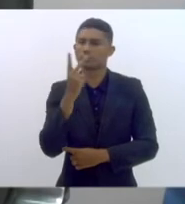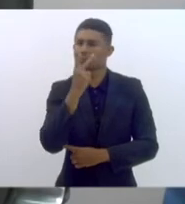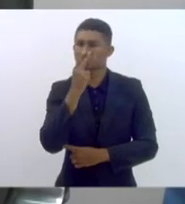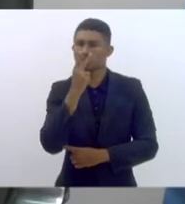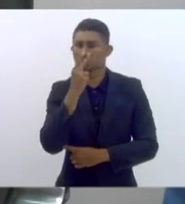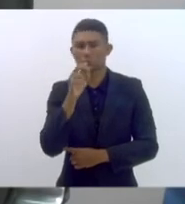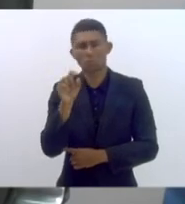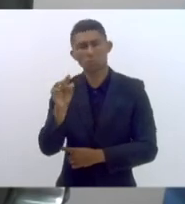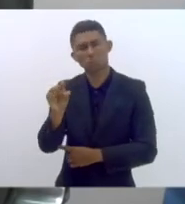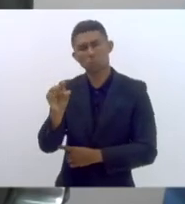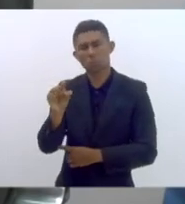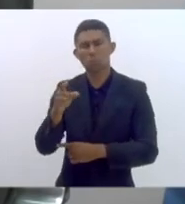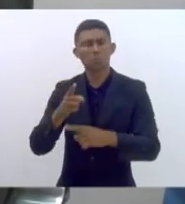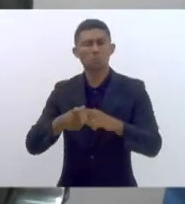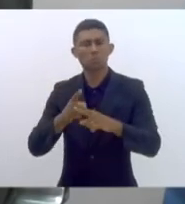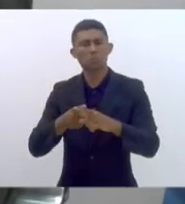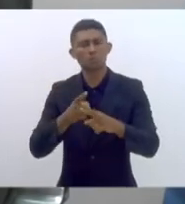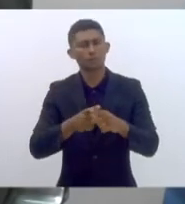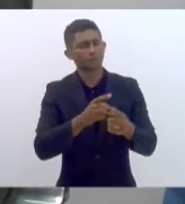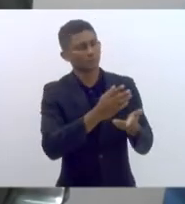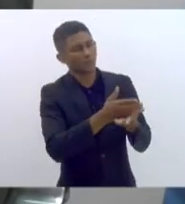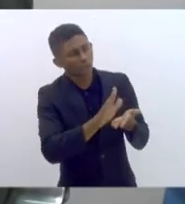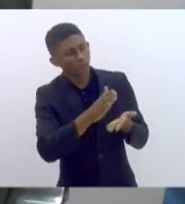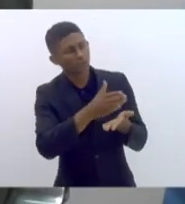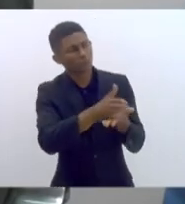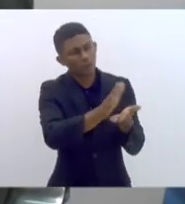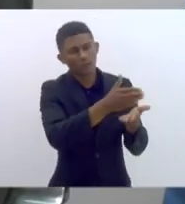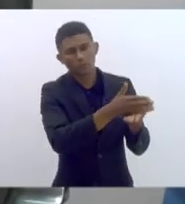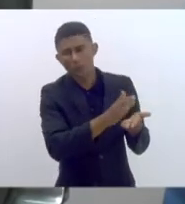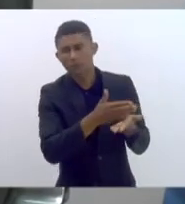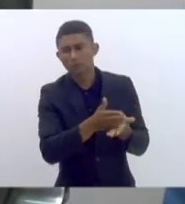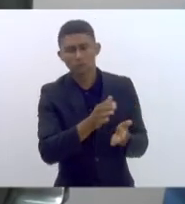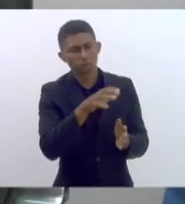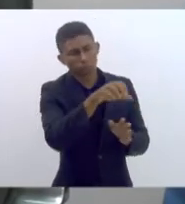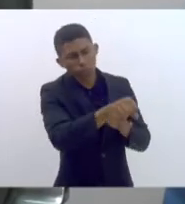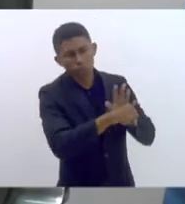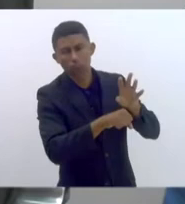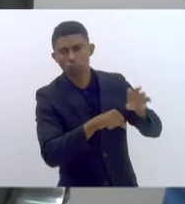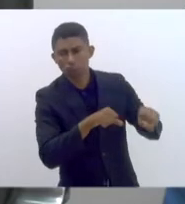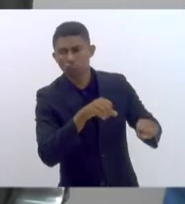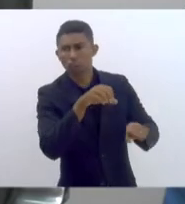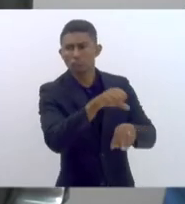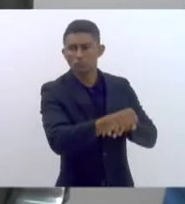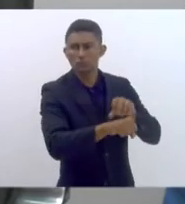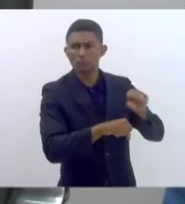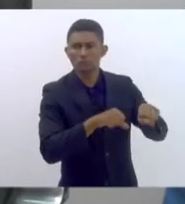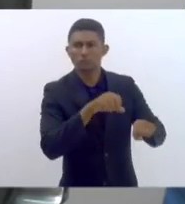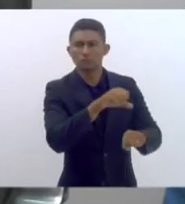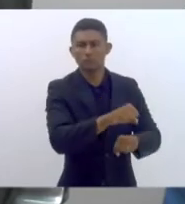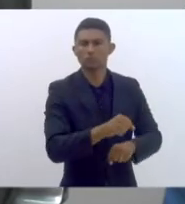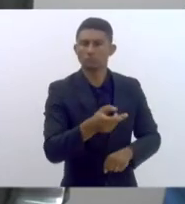menores, porque eram arrestos muito, muito pontuais, porque eram arrestos